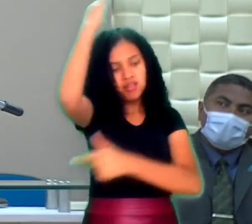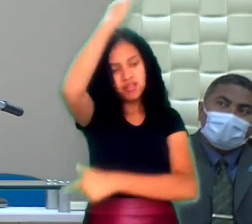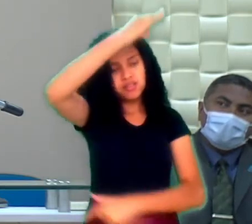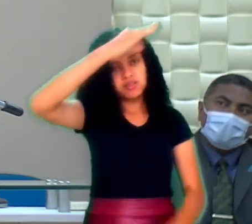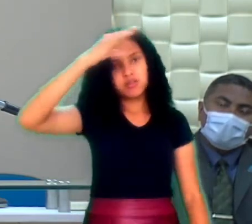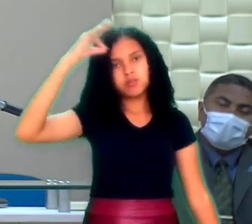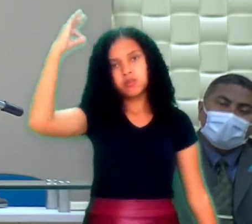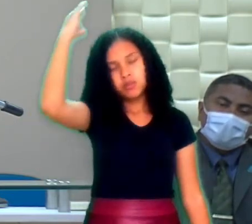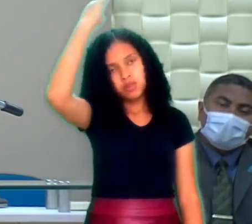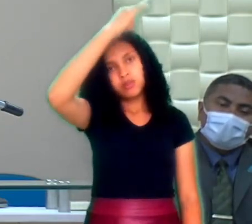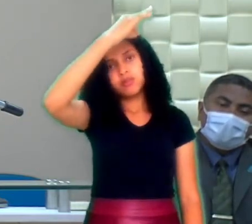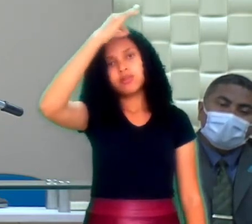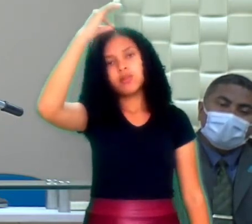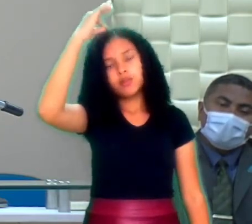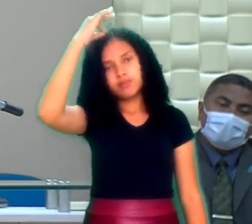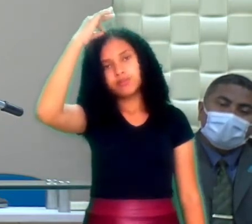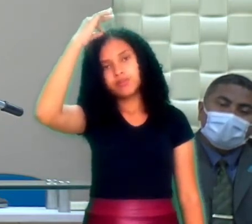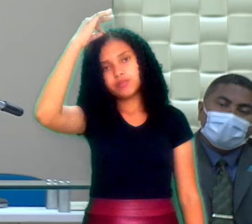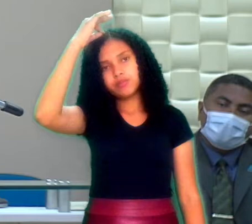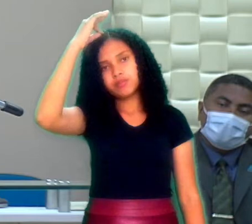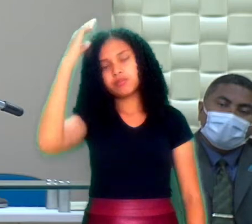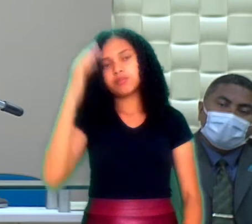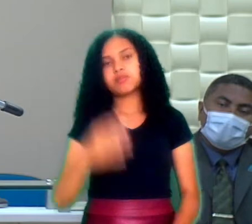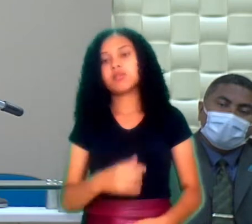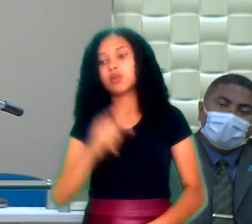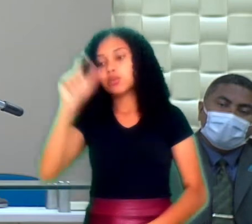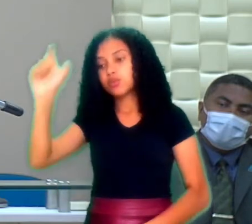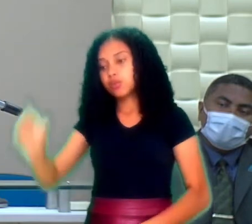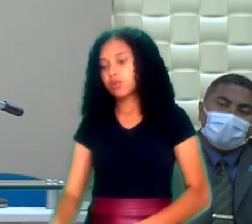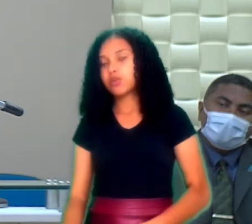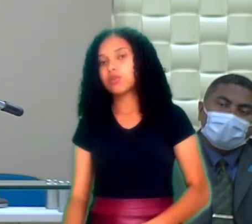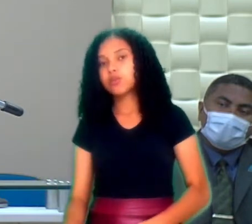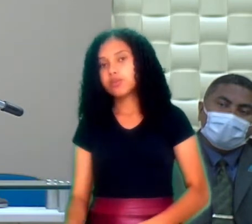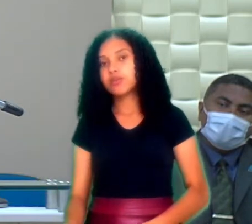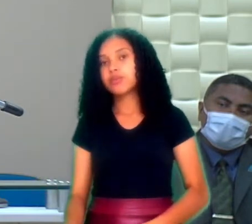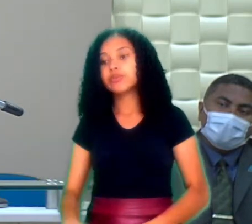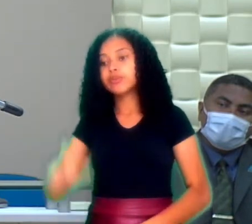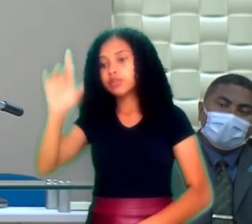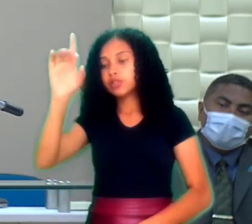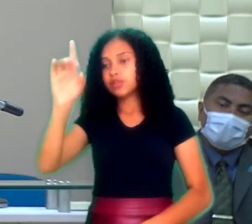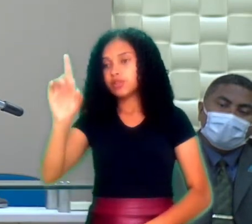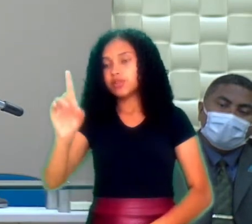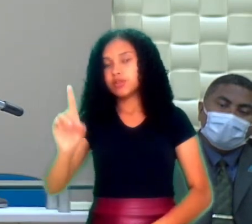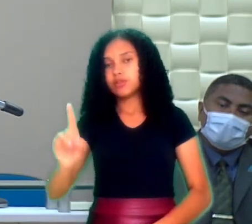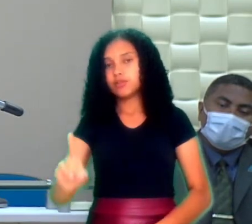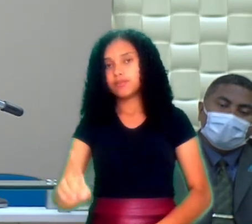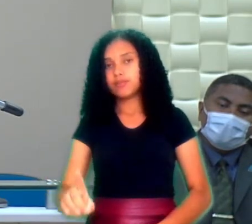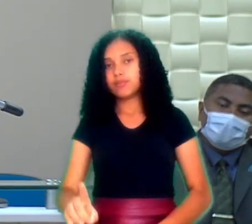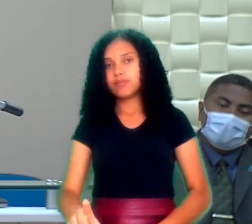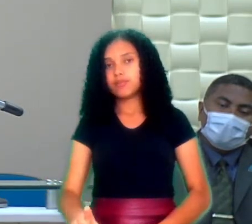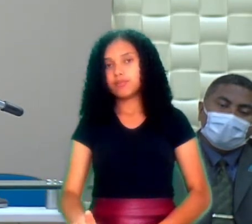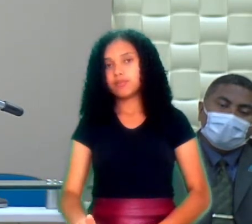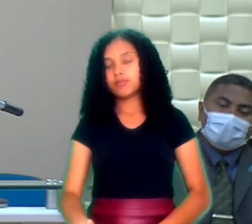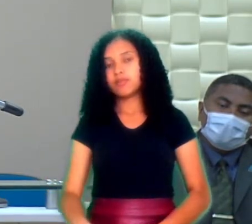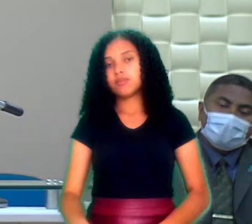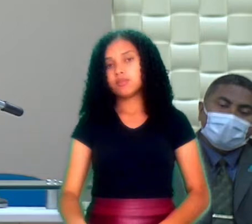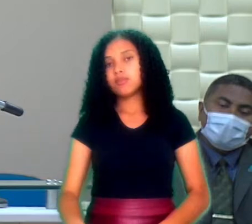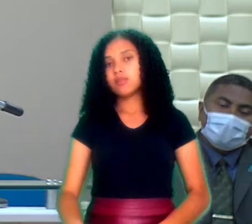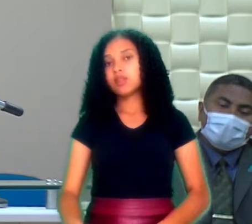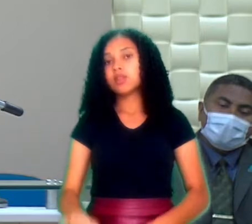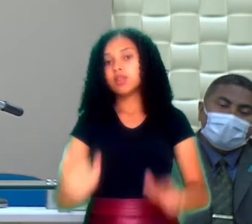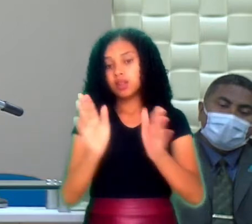Todo cuidado com isso. Porque nós não sabemos quem são, nós não sabemos a